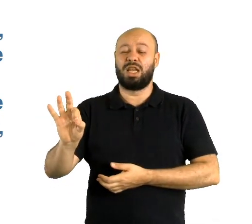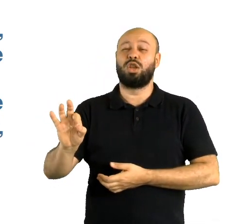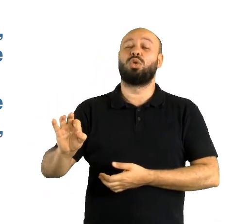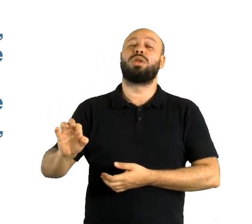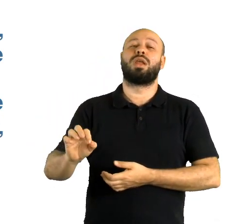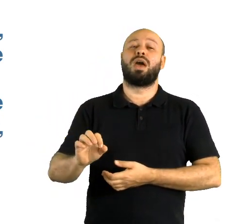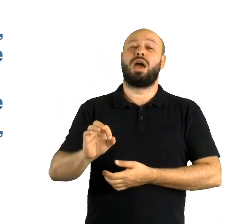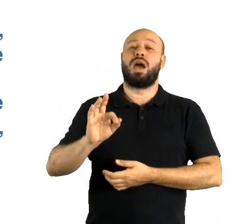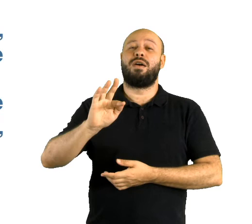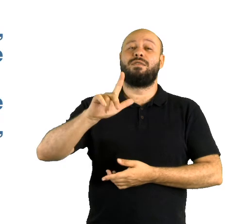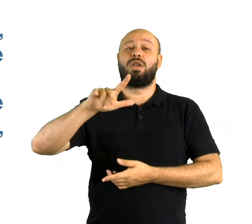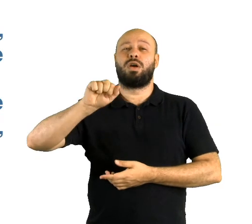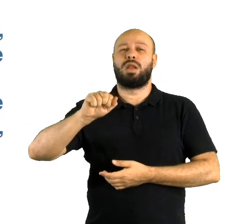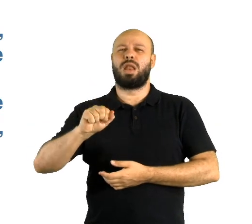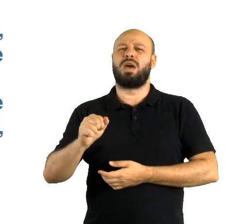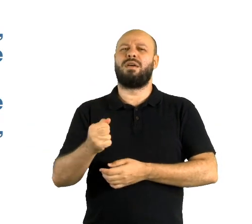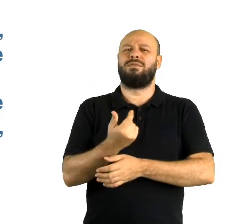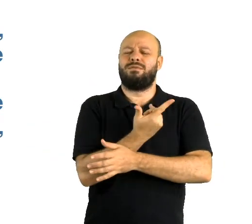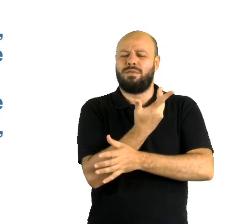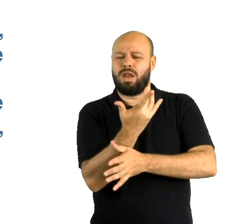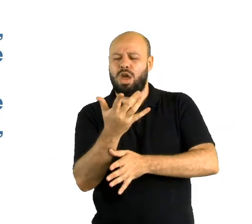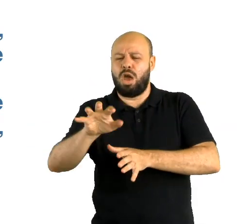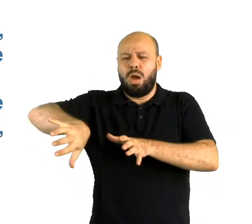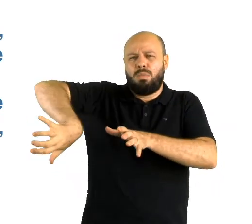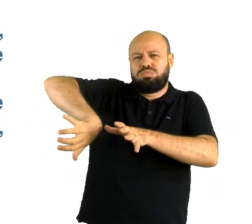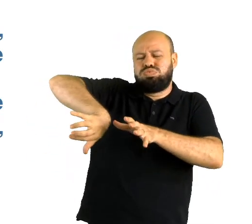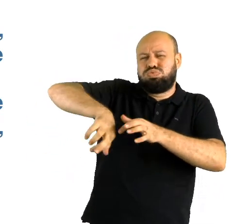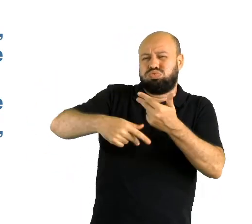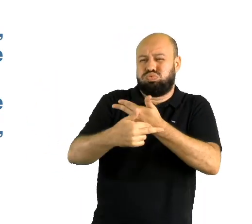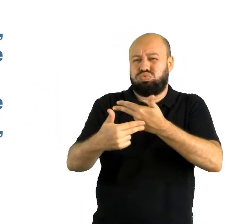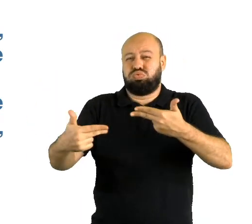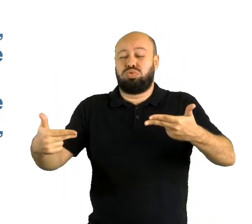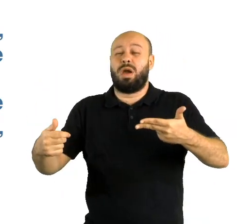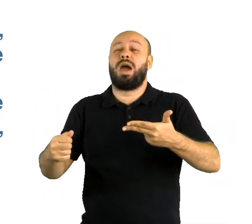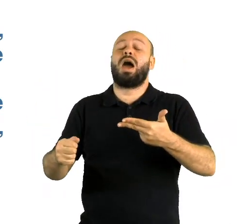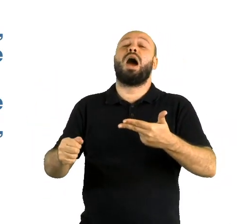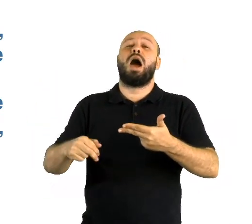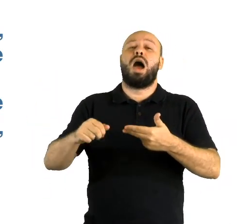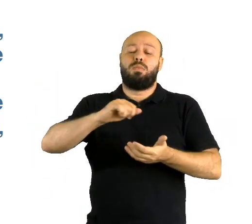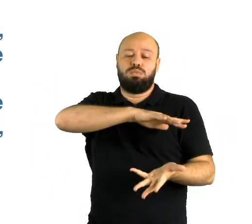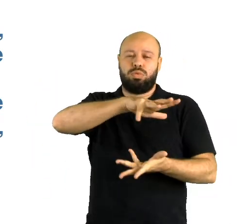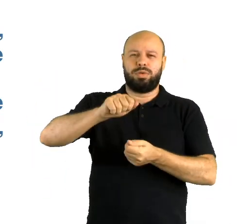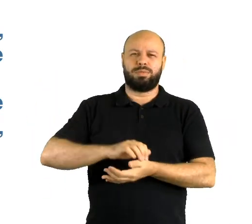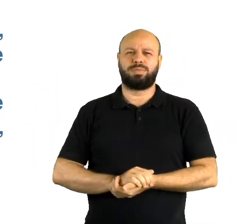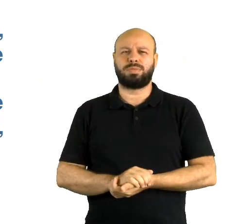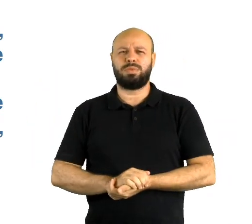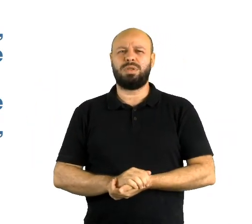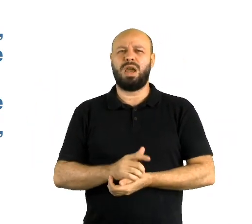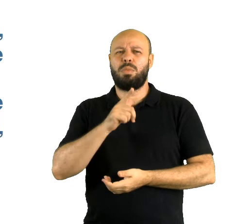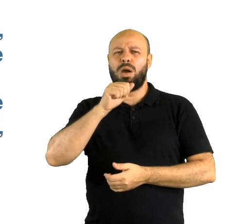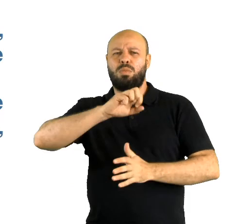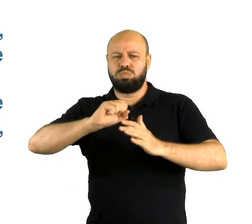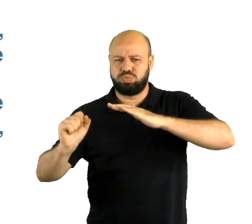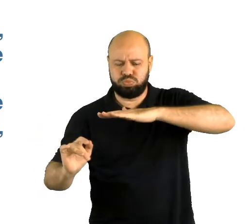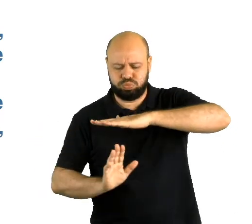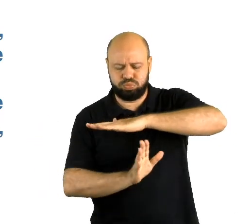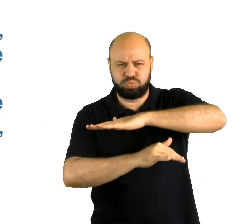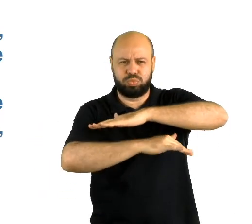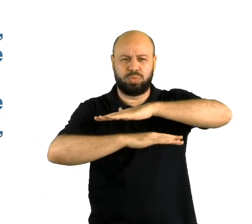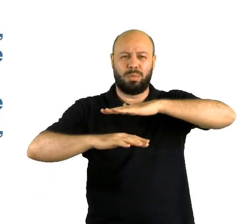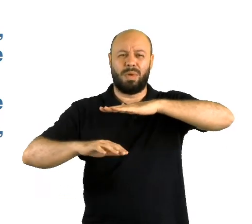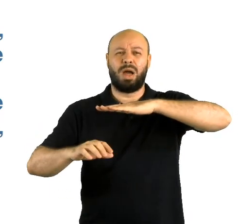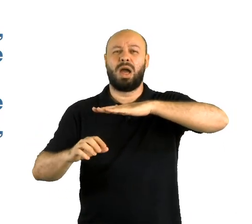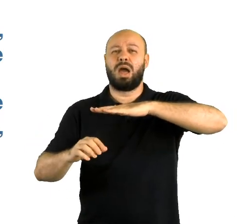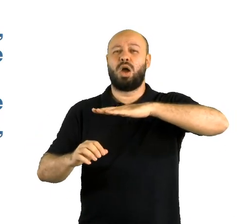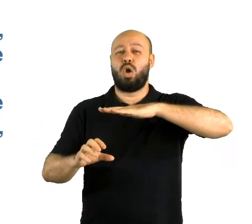mundial. A água acumulada nos lençóis freáticos abastece 8, aí eu quero chamar a atenção,